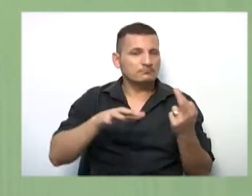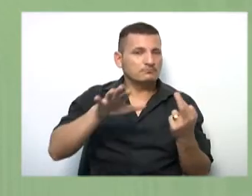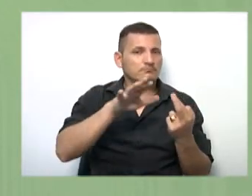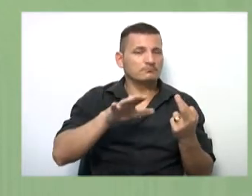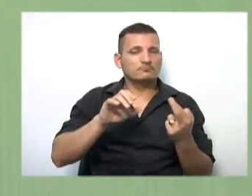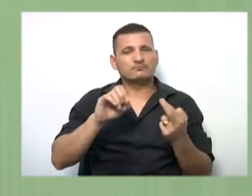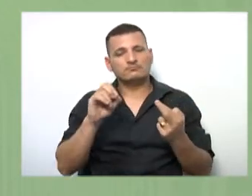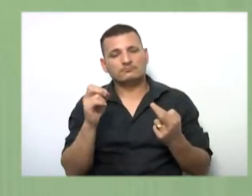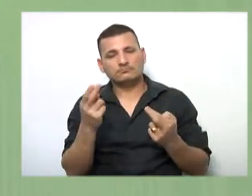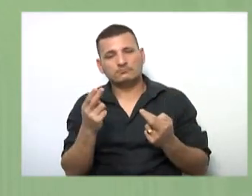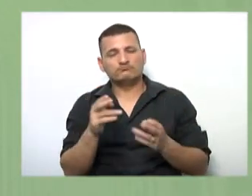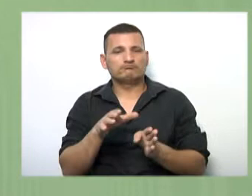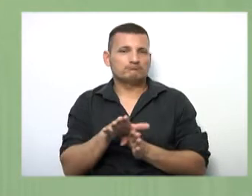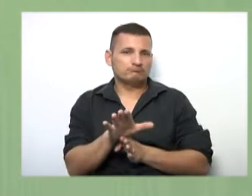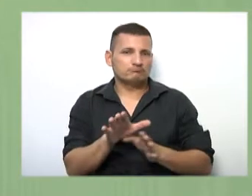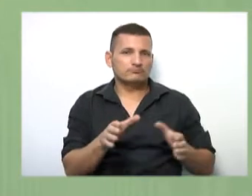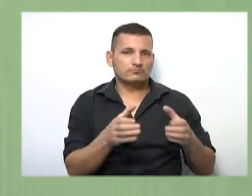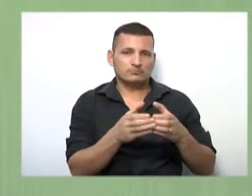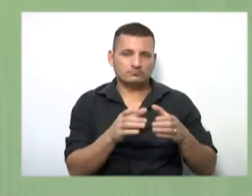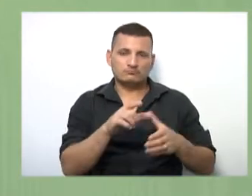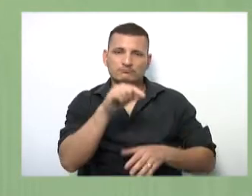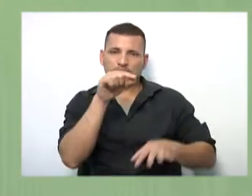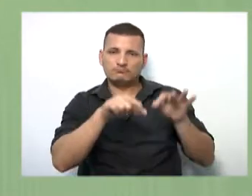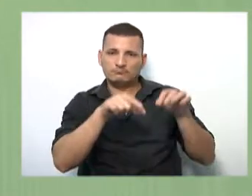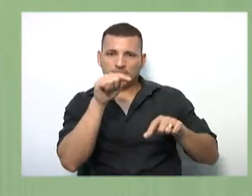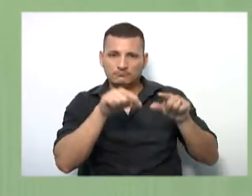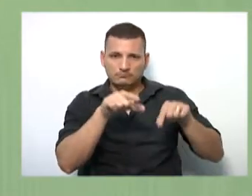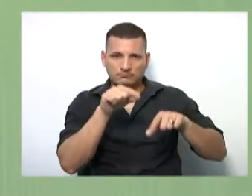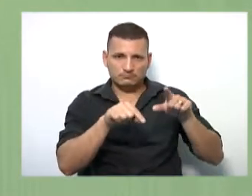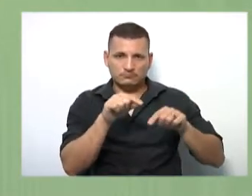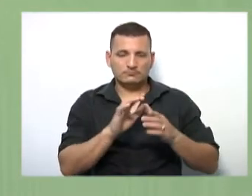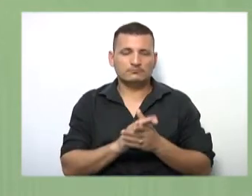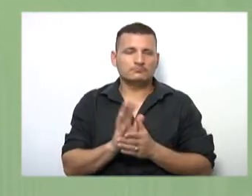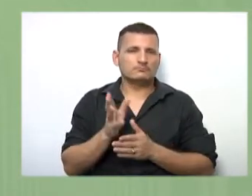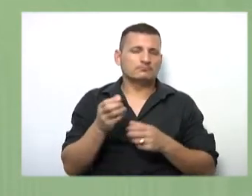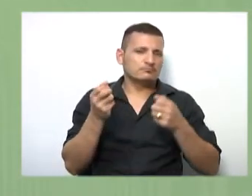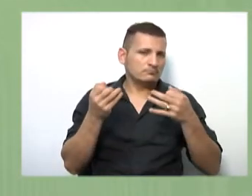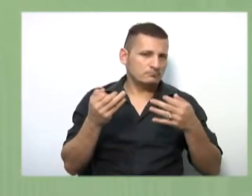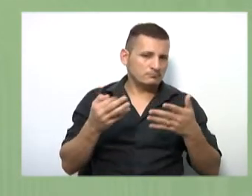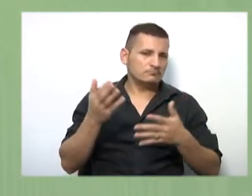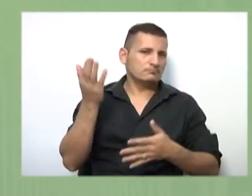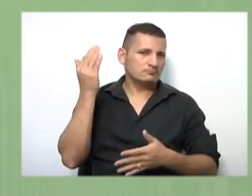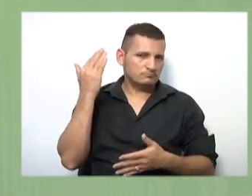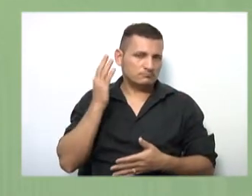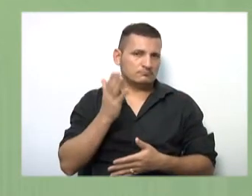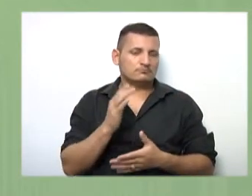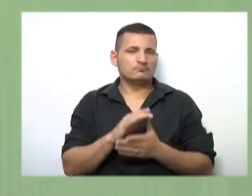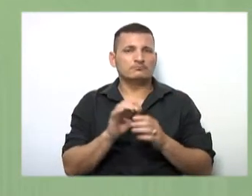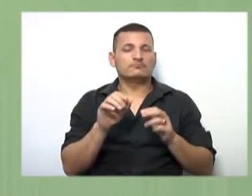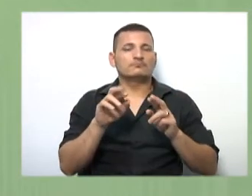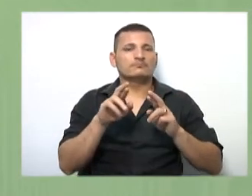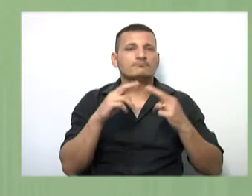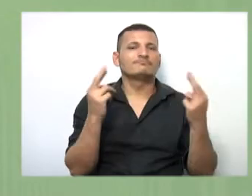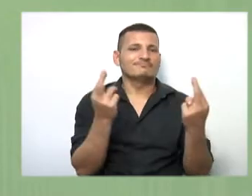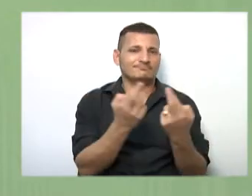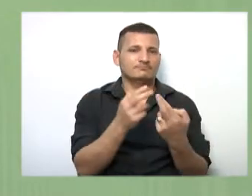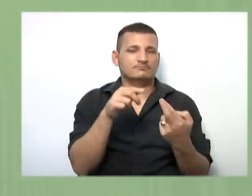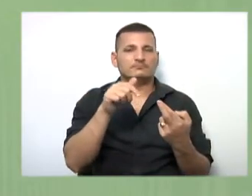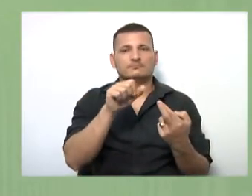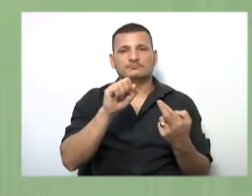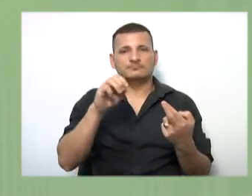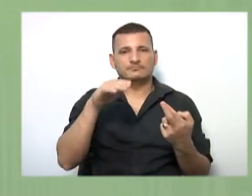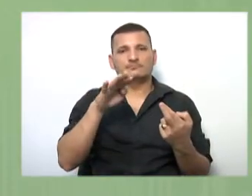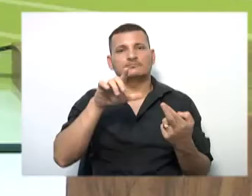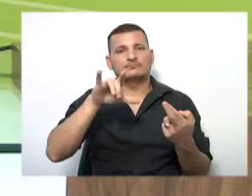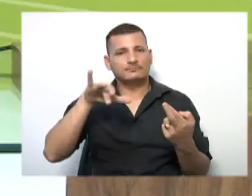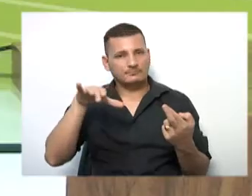por conselhos eleitos. Nós comentamos, na aula 3 sobre essas assembleias, esses conselhos. A gente sabe que é importante a existência desses